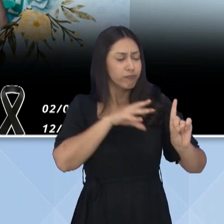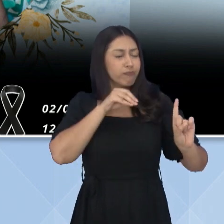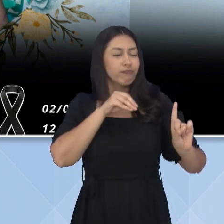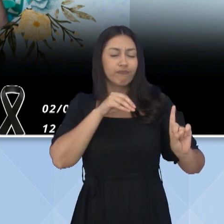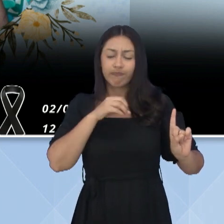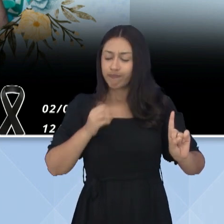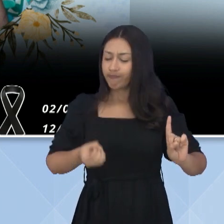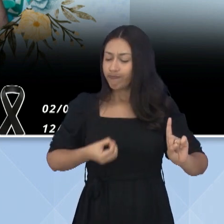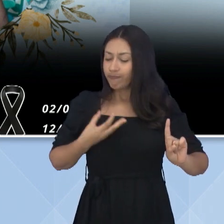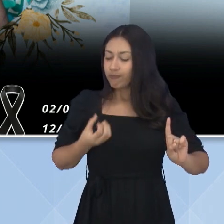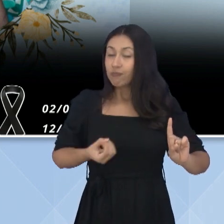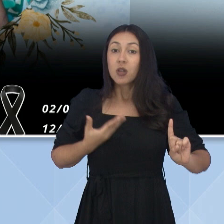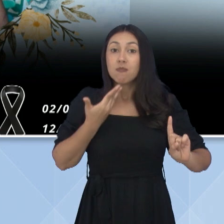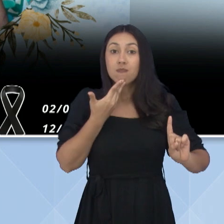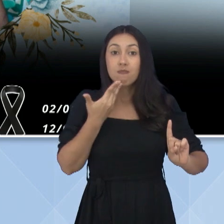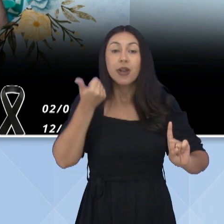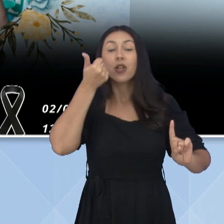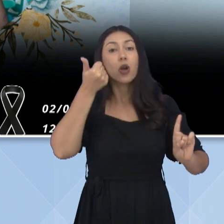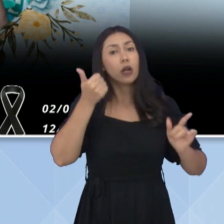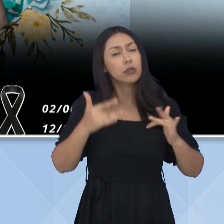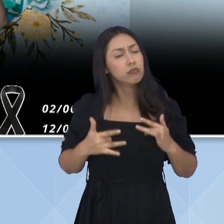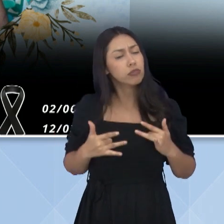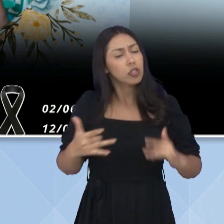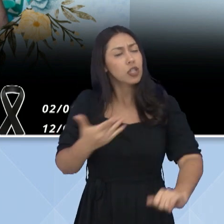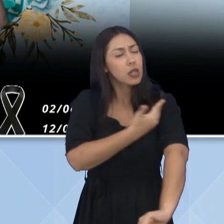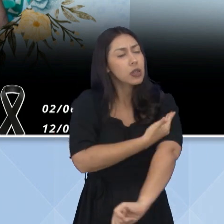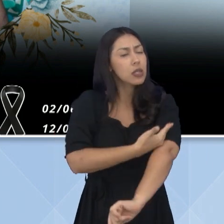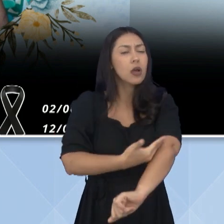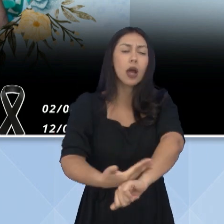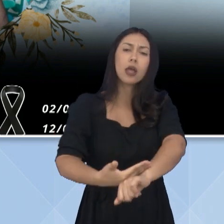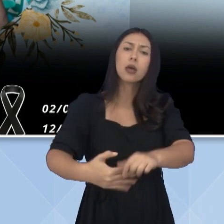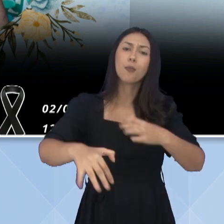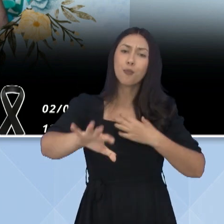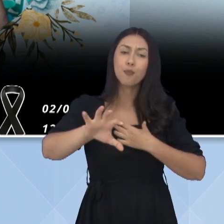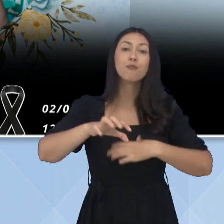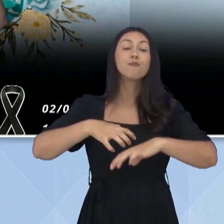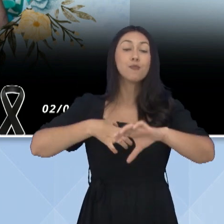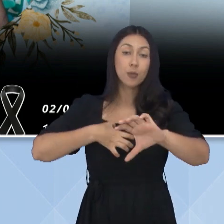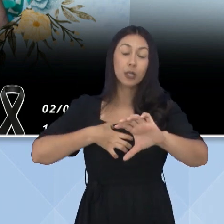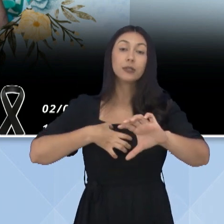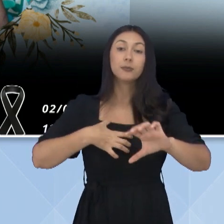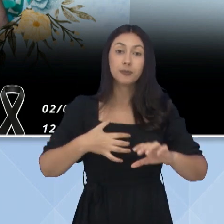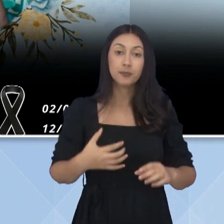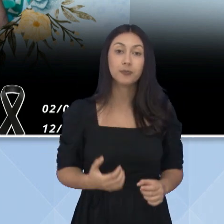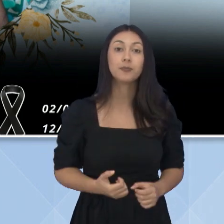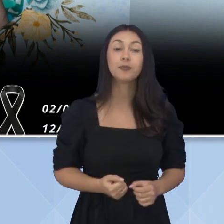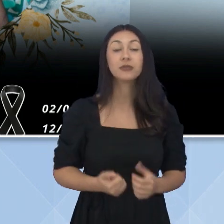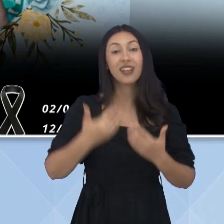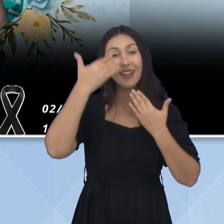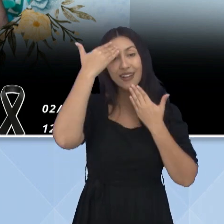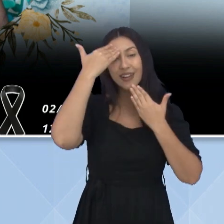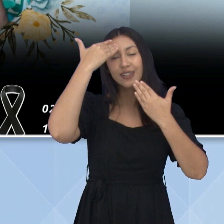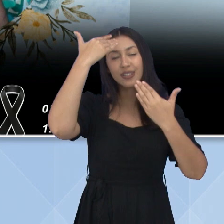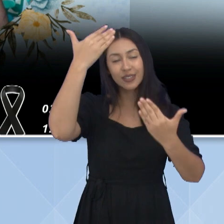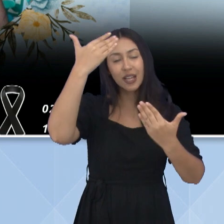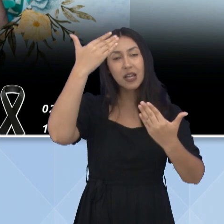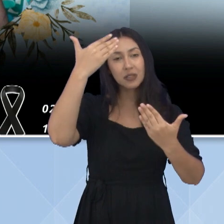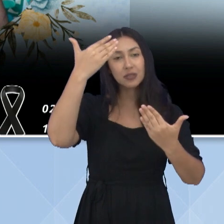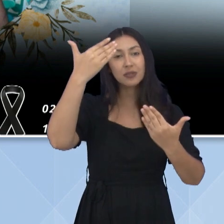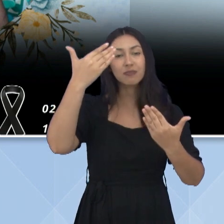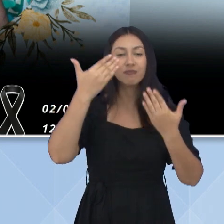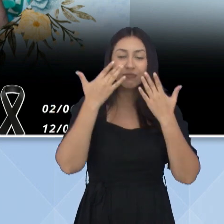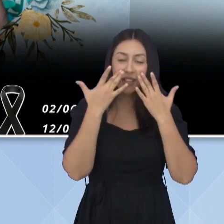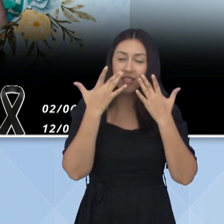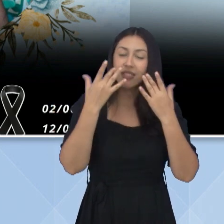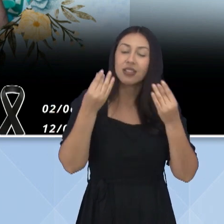sermos pessoas melhores, mais gentis e mais solidárias uns com os outros. Agradeço a todos pela sua